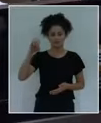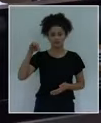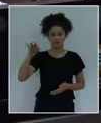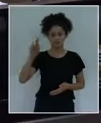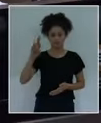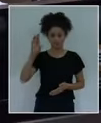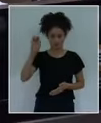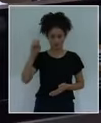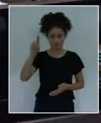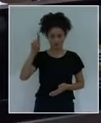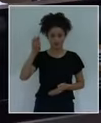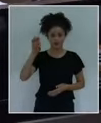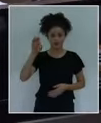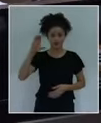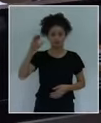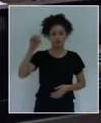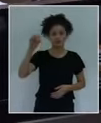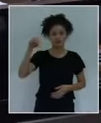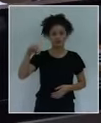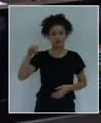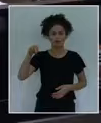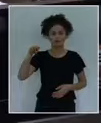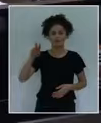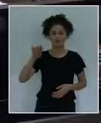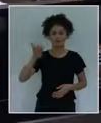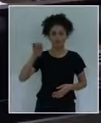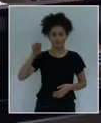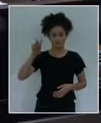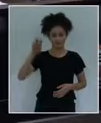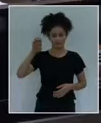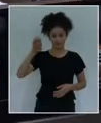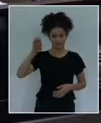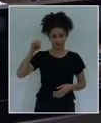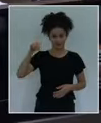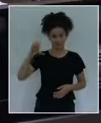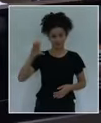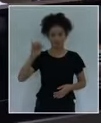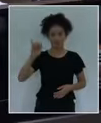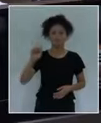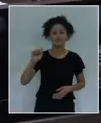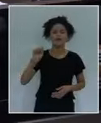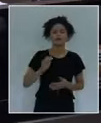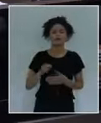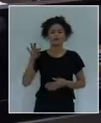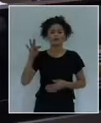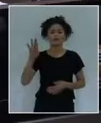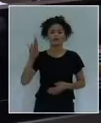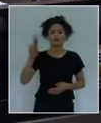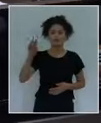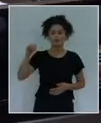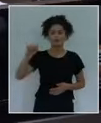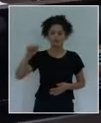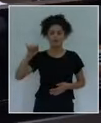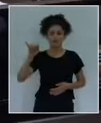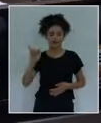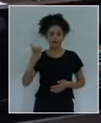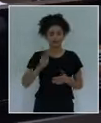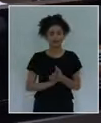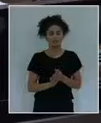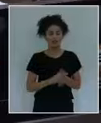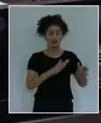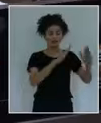Convivência Cultural Tunai José Antônio de Freitas Mussi, o imóvel localizado na Avenida Antônio Brant